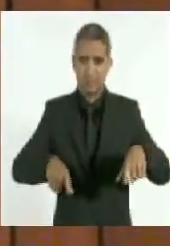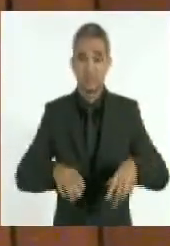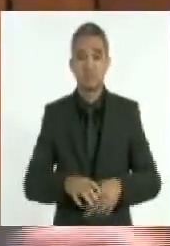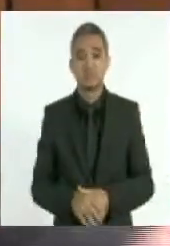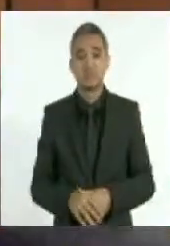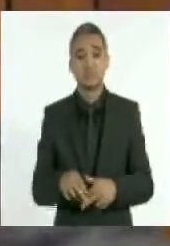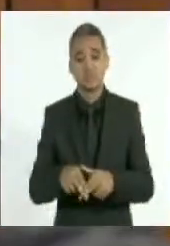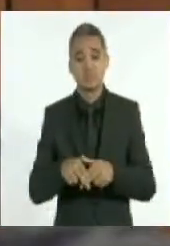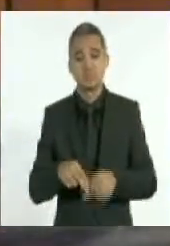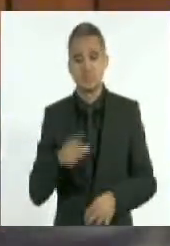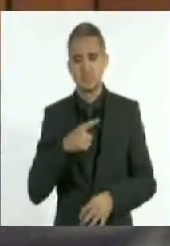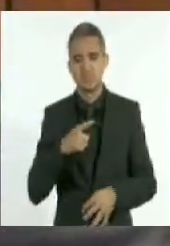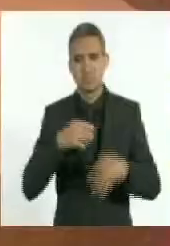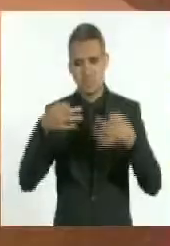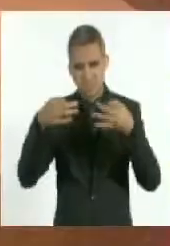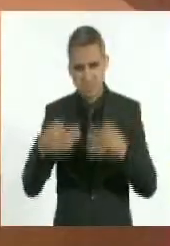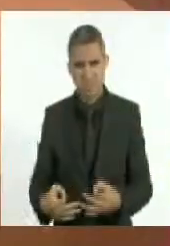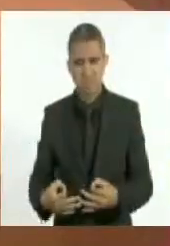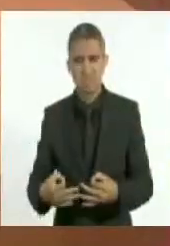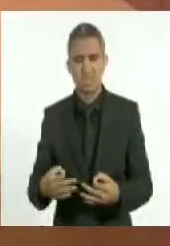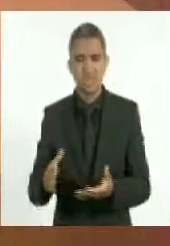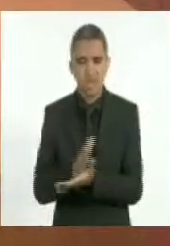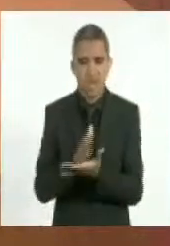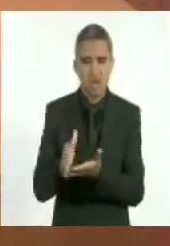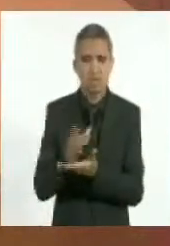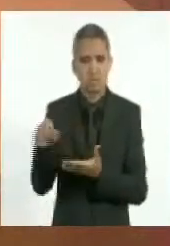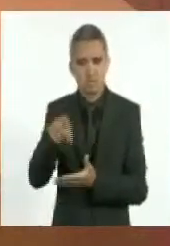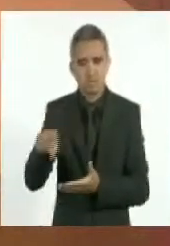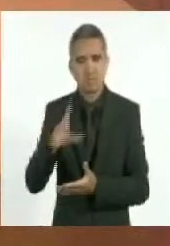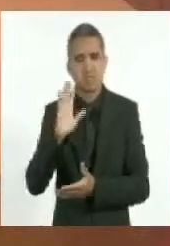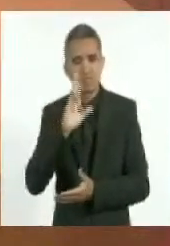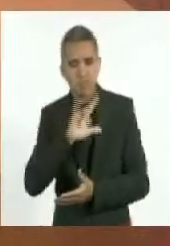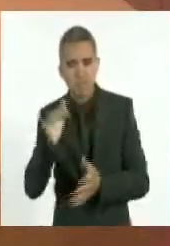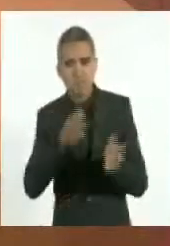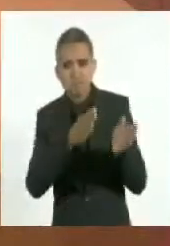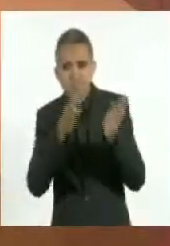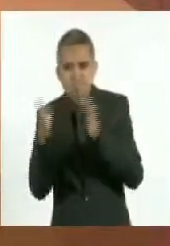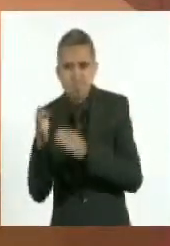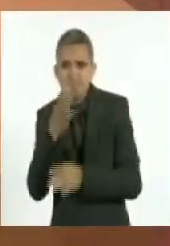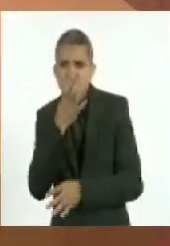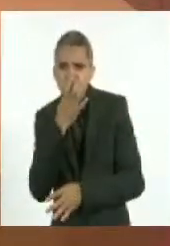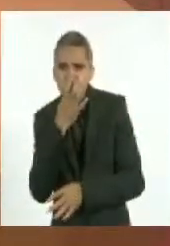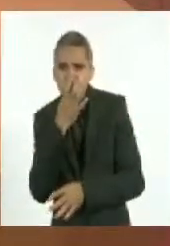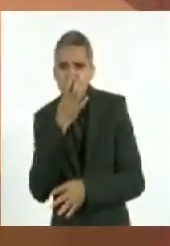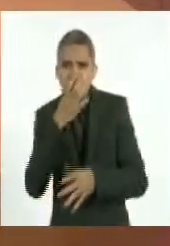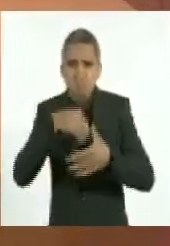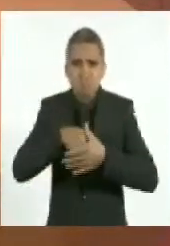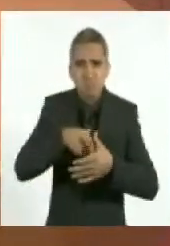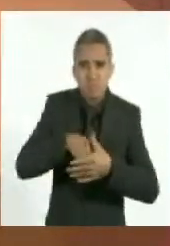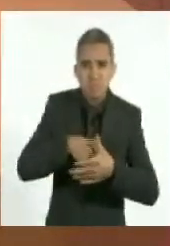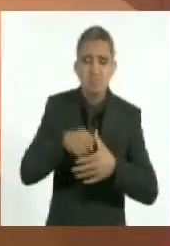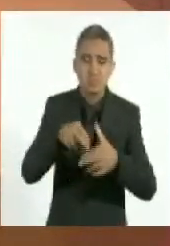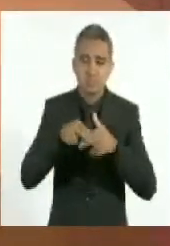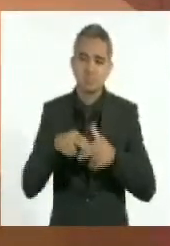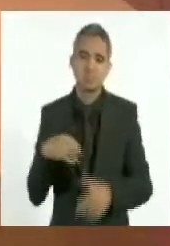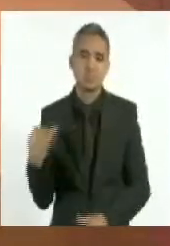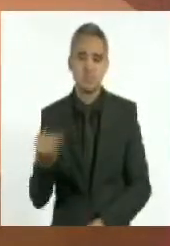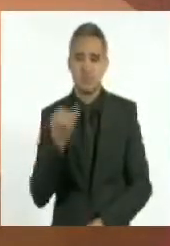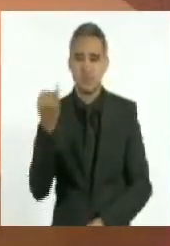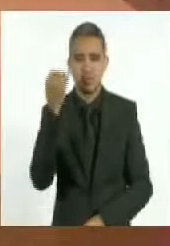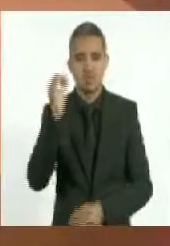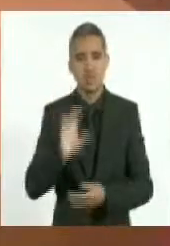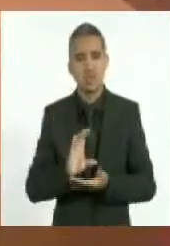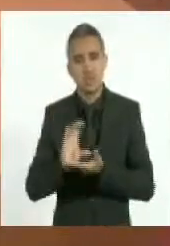que muitos de Vossa Excelência vão acompanhar, que o Estado do Maranhão todo está acompanhando, e é fundamental que ajude não só o